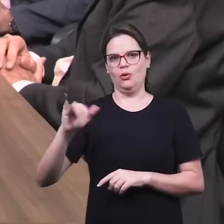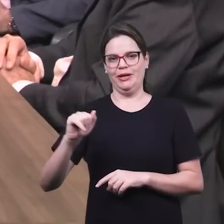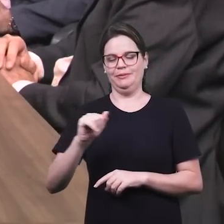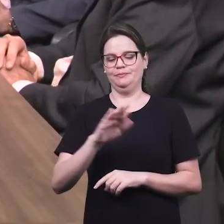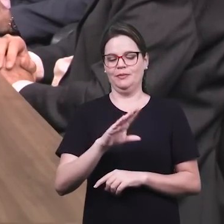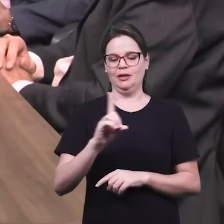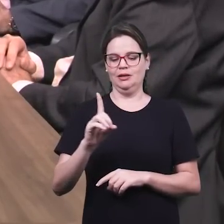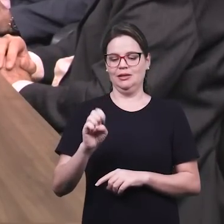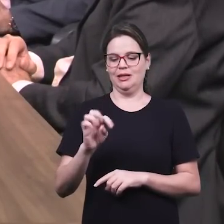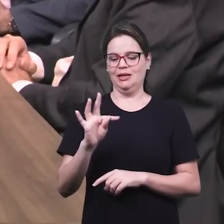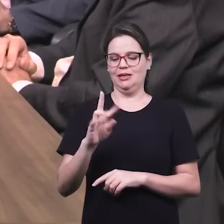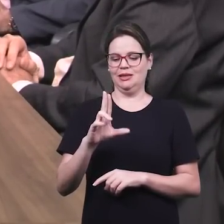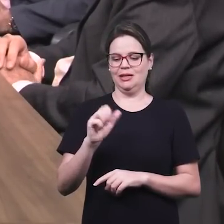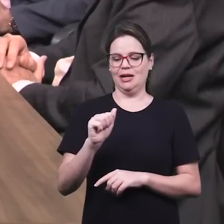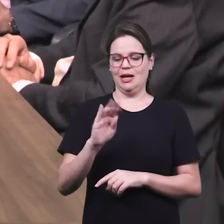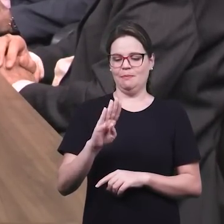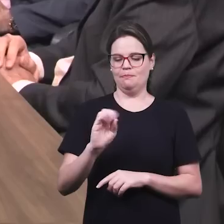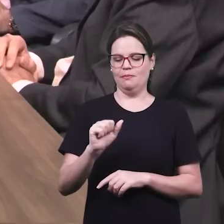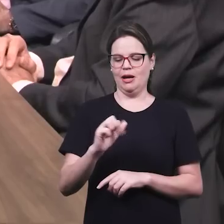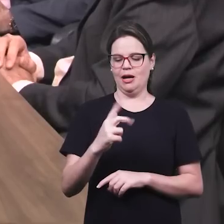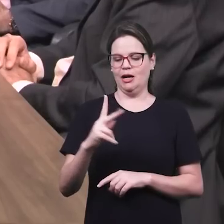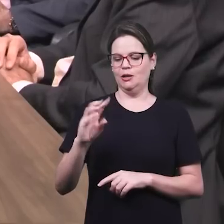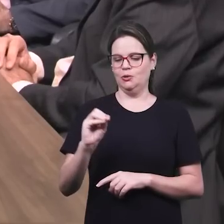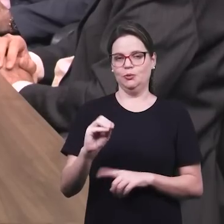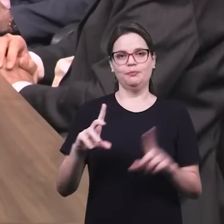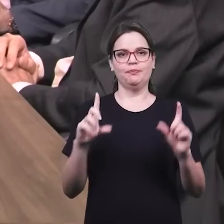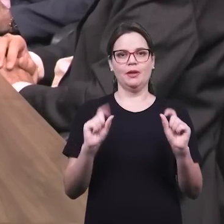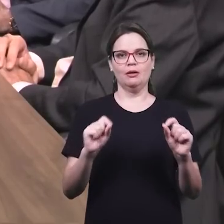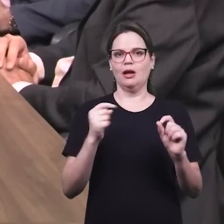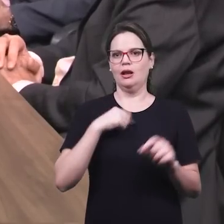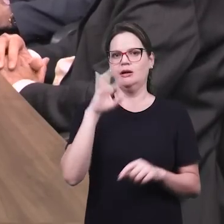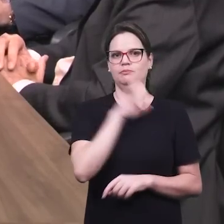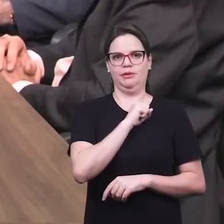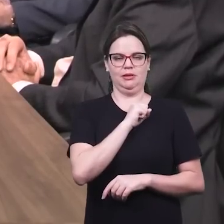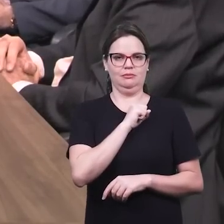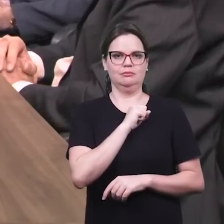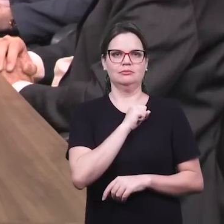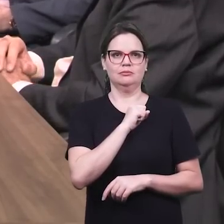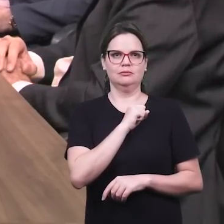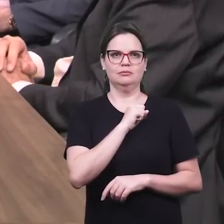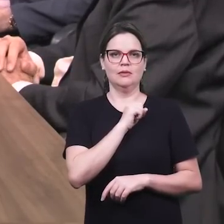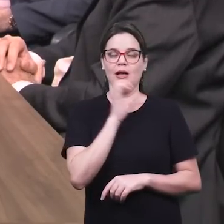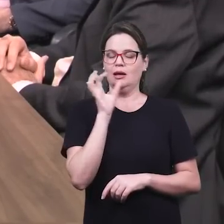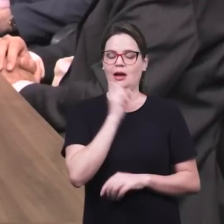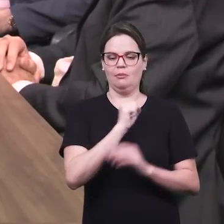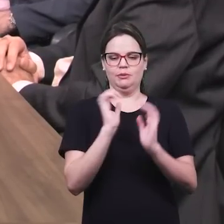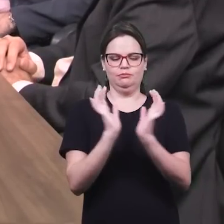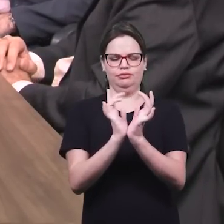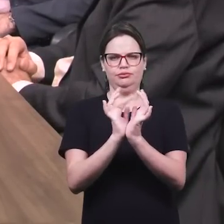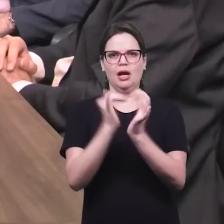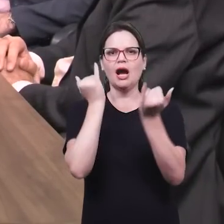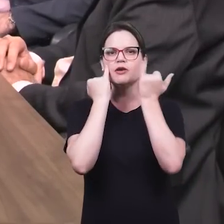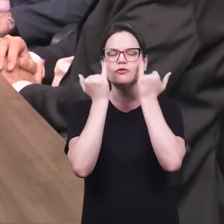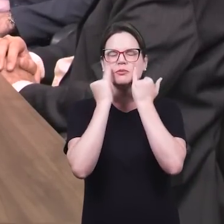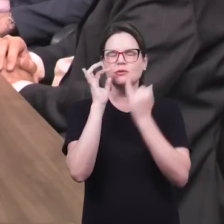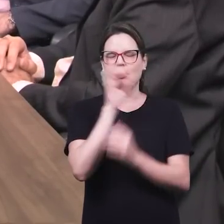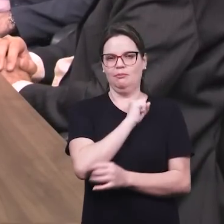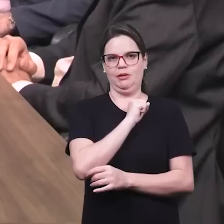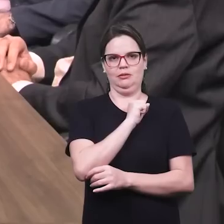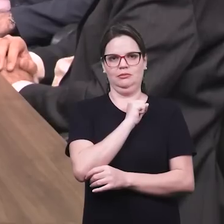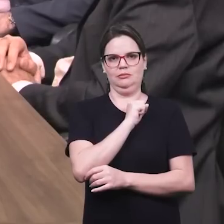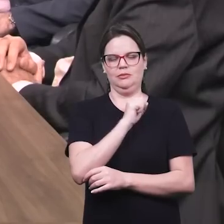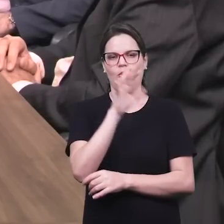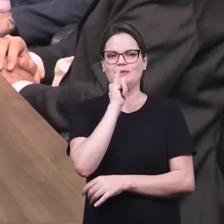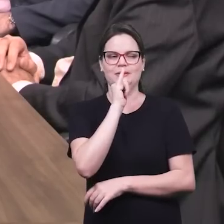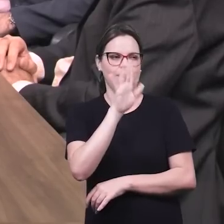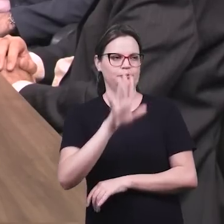é parte também dos nossos sentidos, é claro, mas ela é muito rápida, ela entra rapidinho, a informação entra e sai muito rápido.